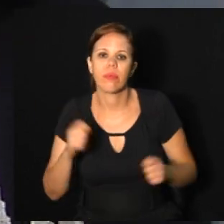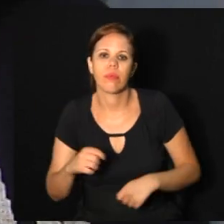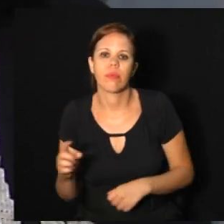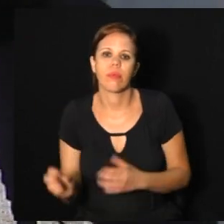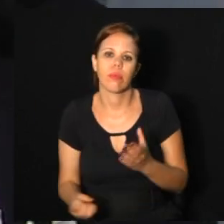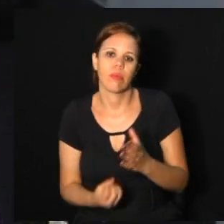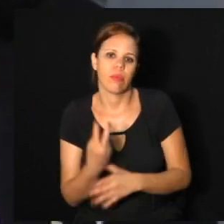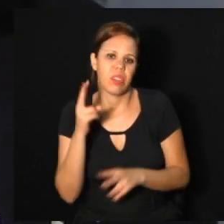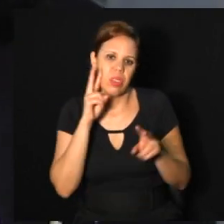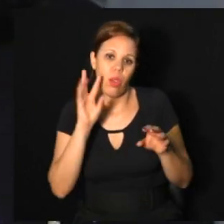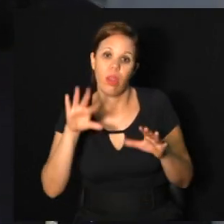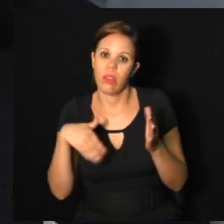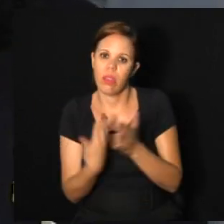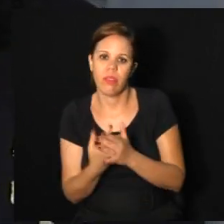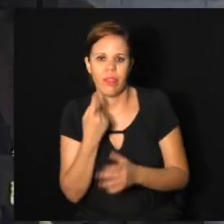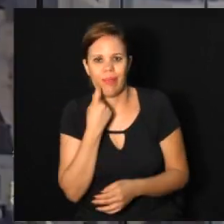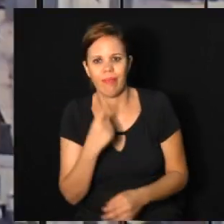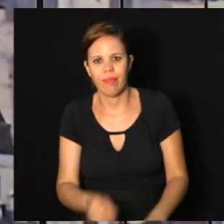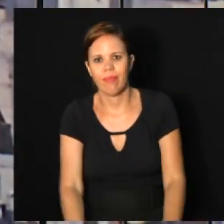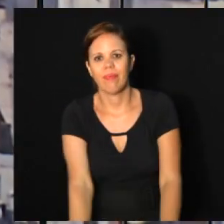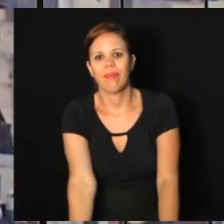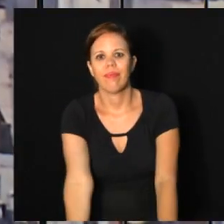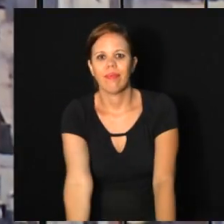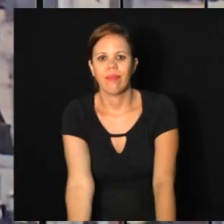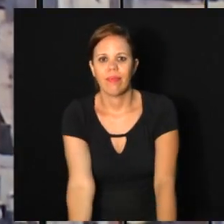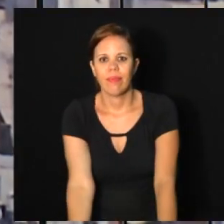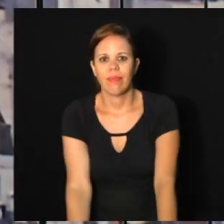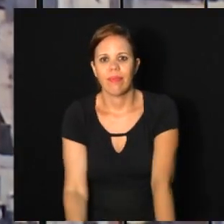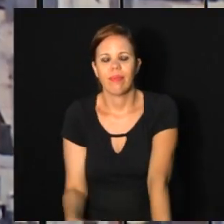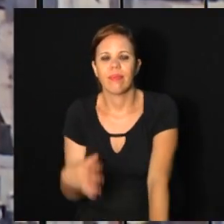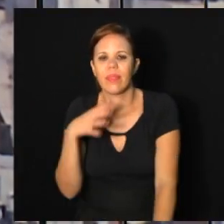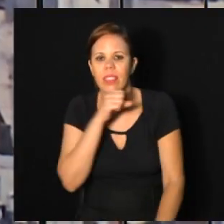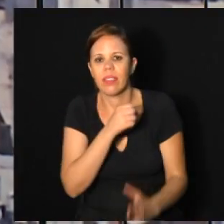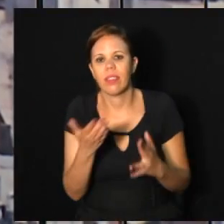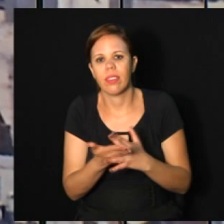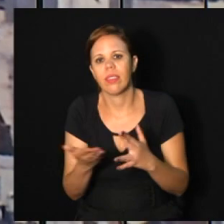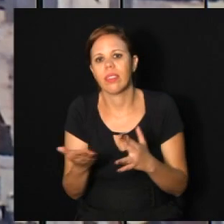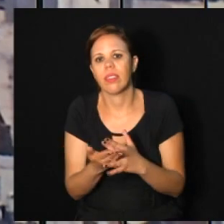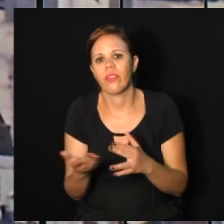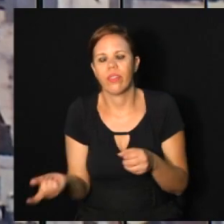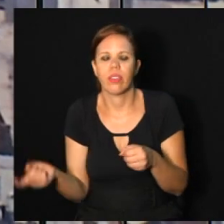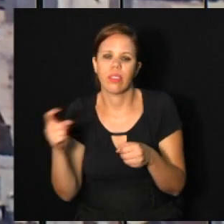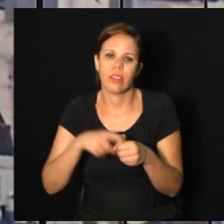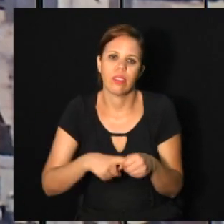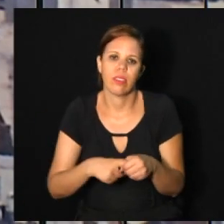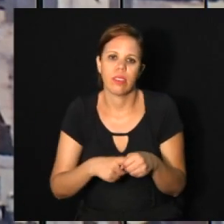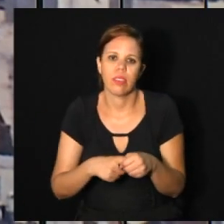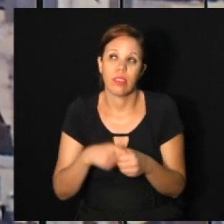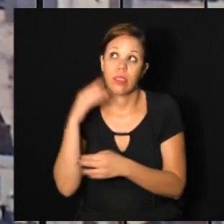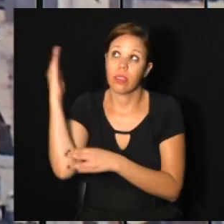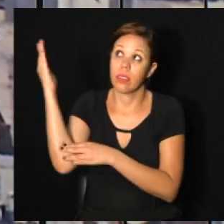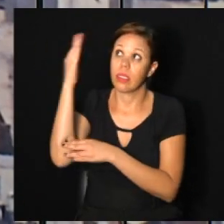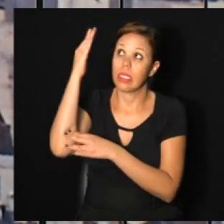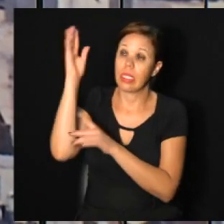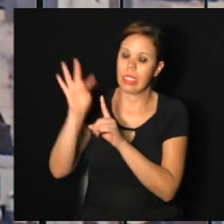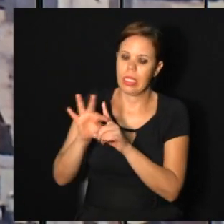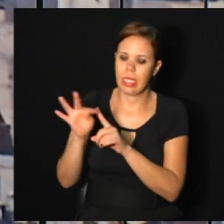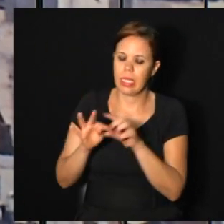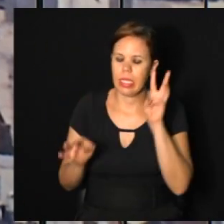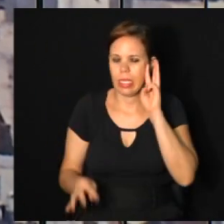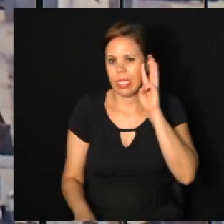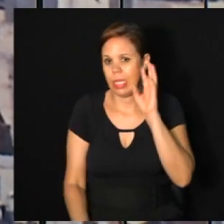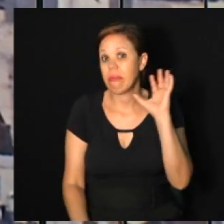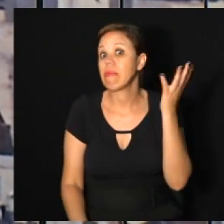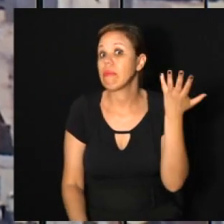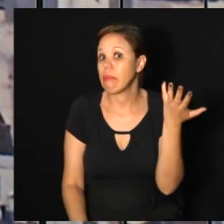numa segunda ou até mesmo numa sexta-feira. Vamos para um rápido intervalo e na volta a previsão do tempo para esta